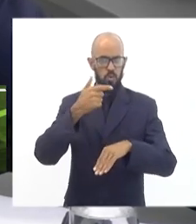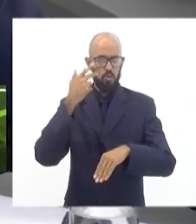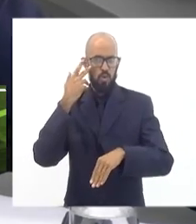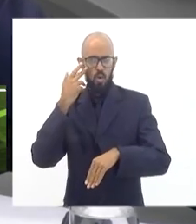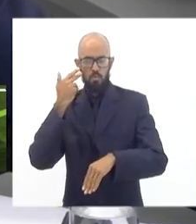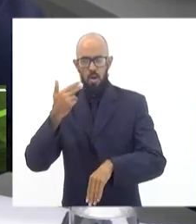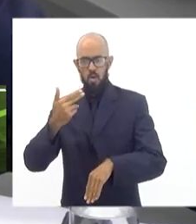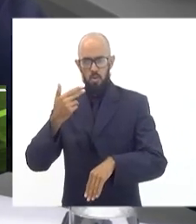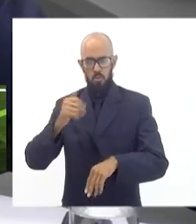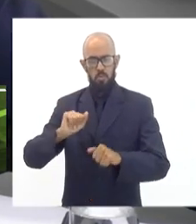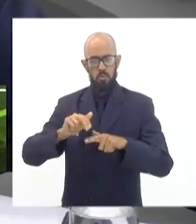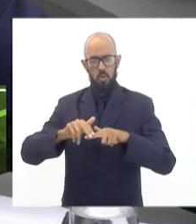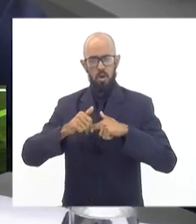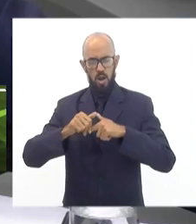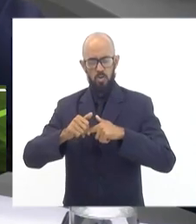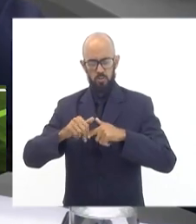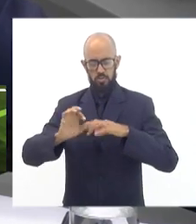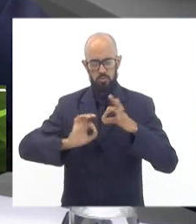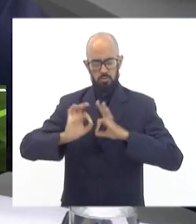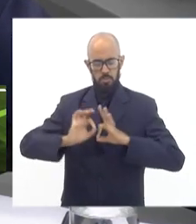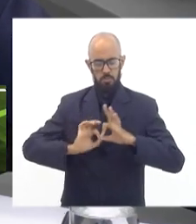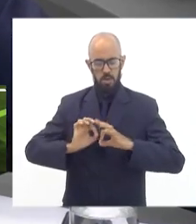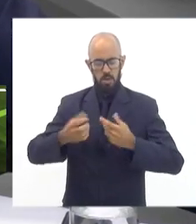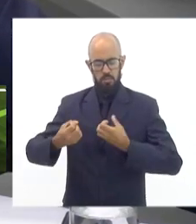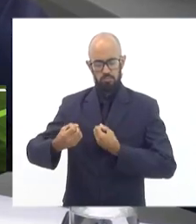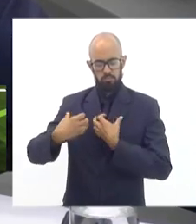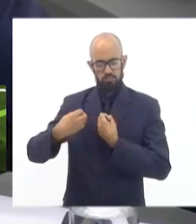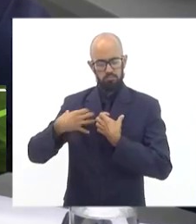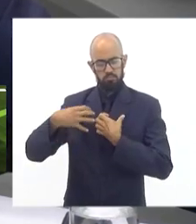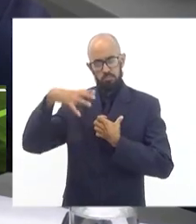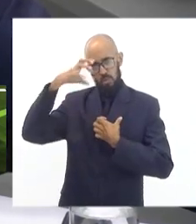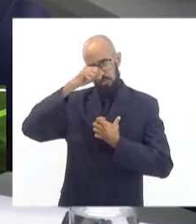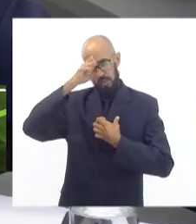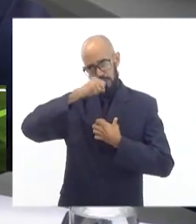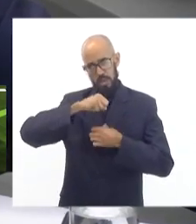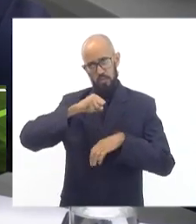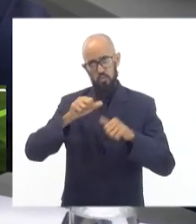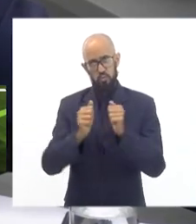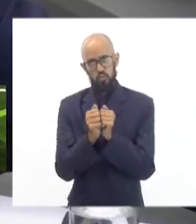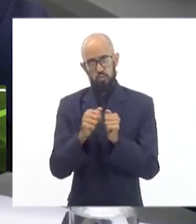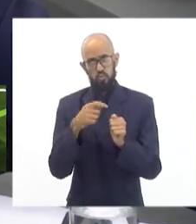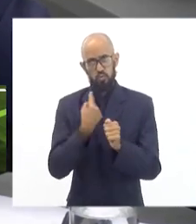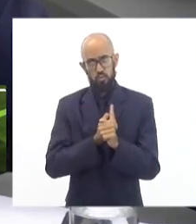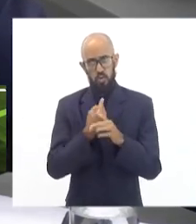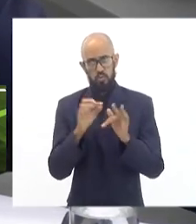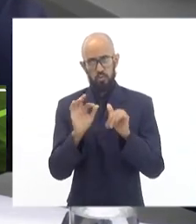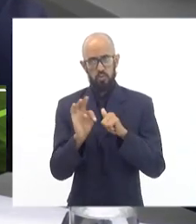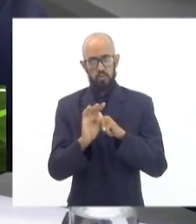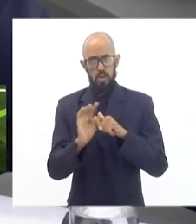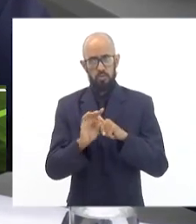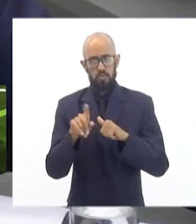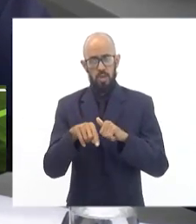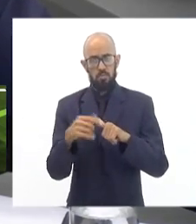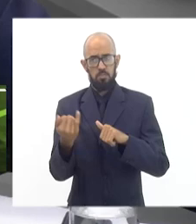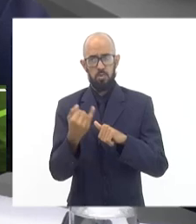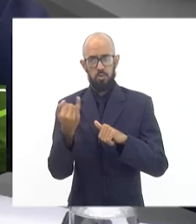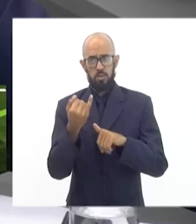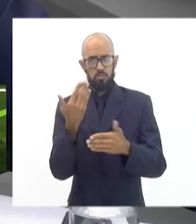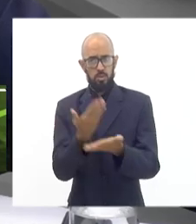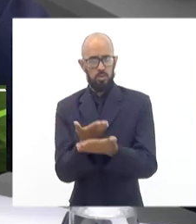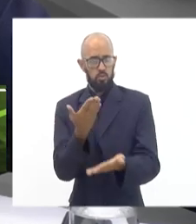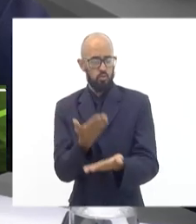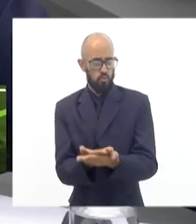qualificação enfim preparo técnico juntamente com os nossos técnicos mas são profissionais importantes para os